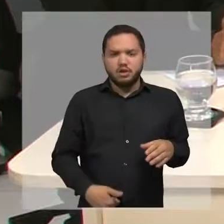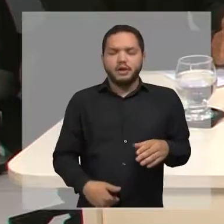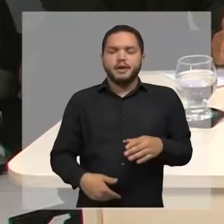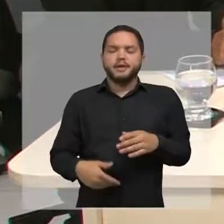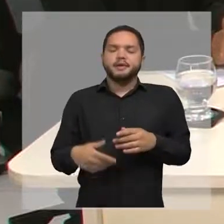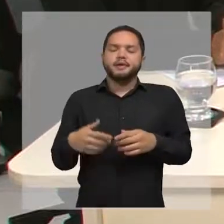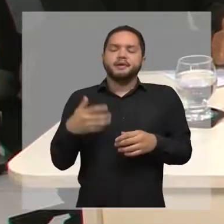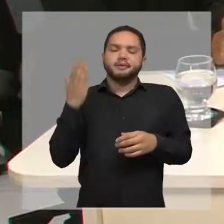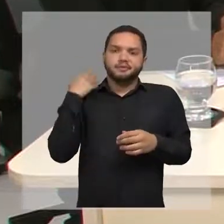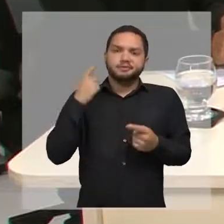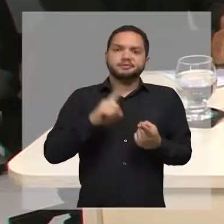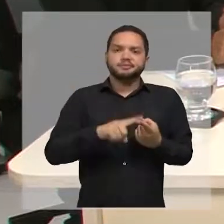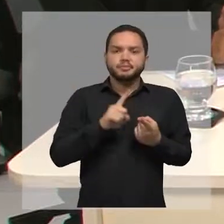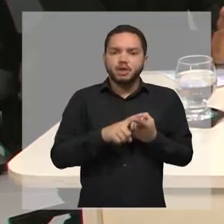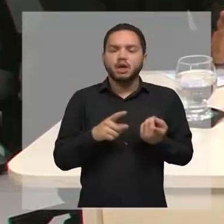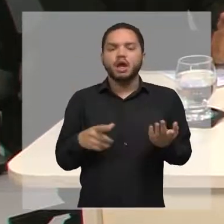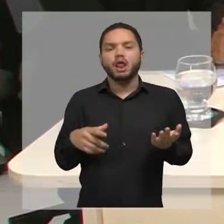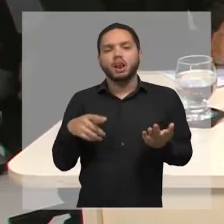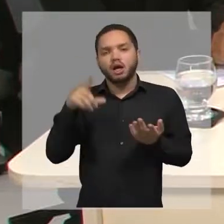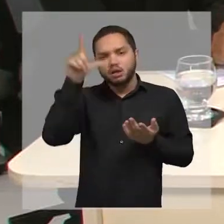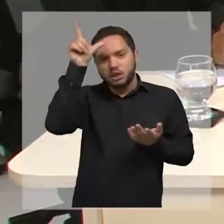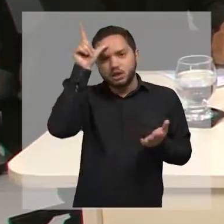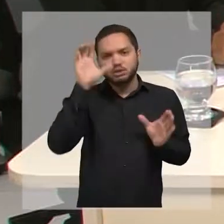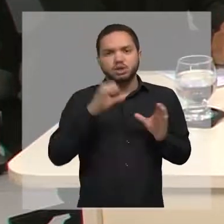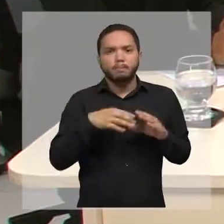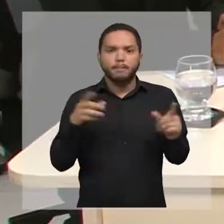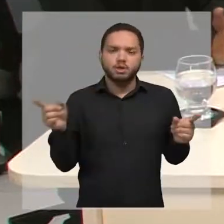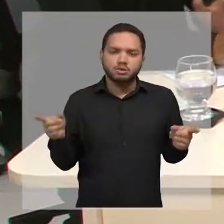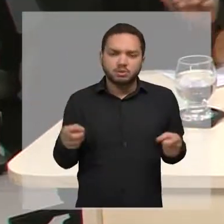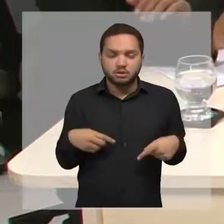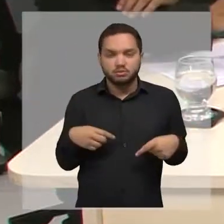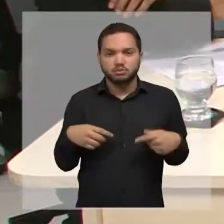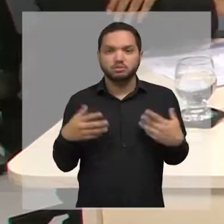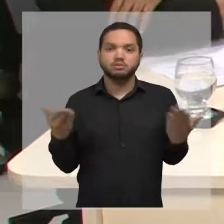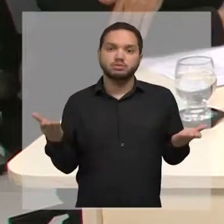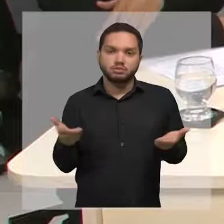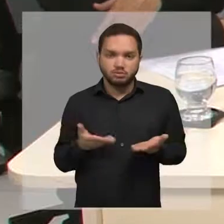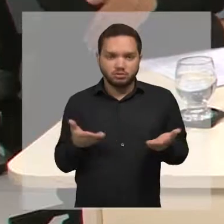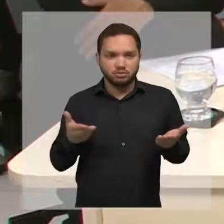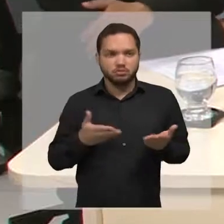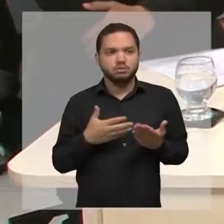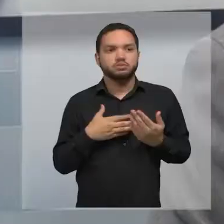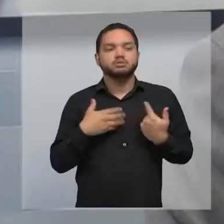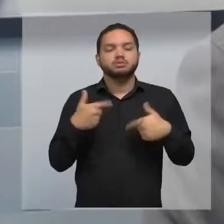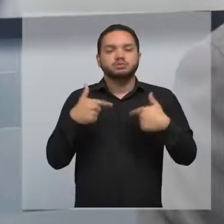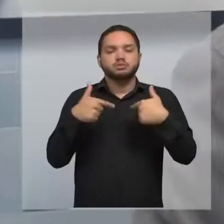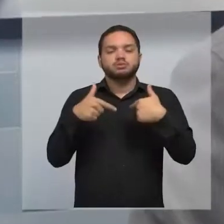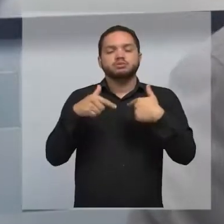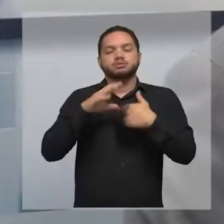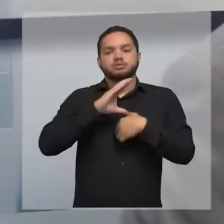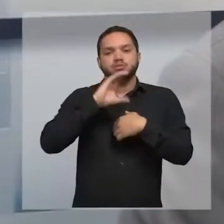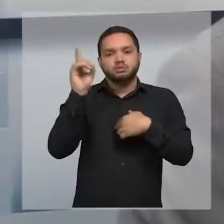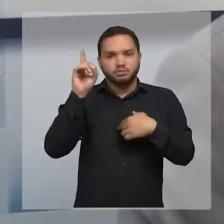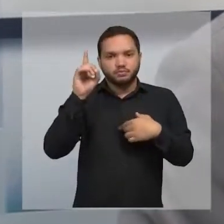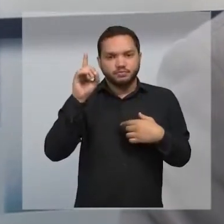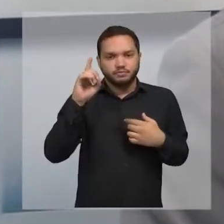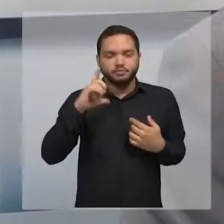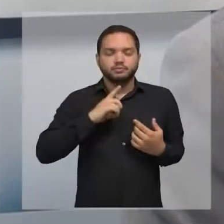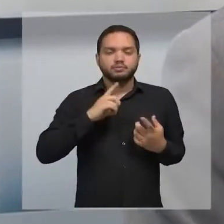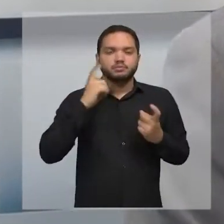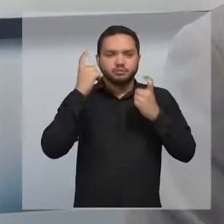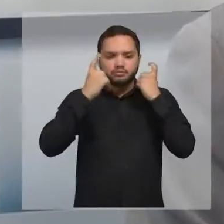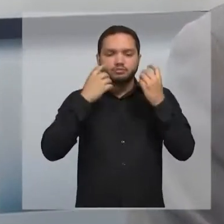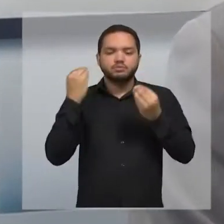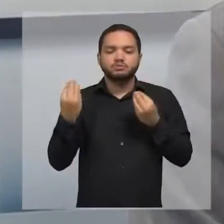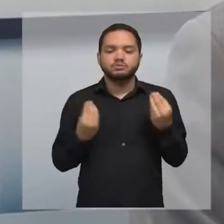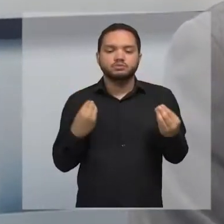governo em dado momento, a liderança de oposição em outro momento. Hoje em dia ocupa esse cargo técnico, que se